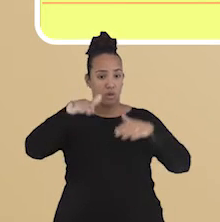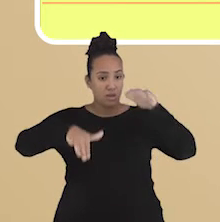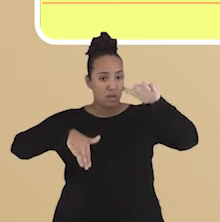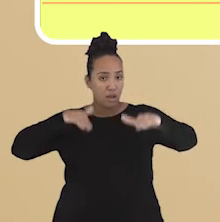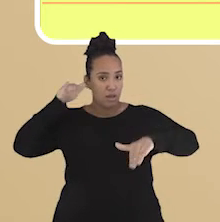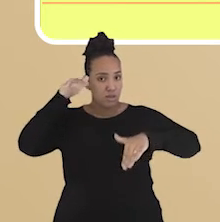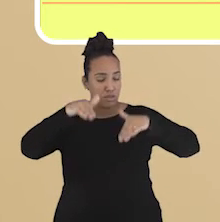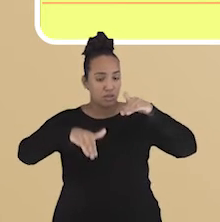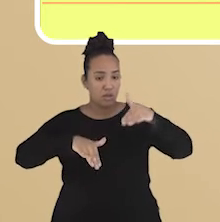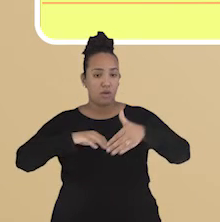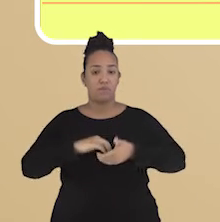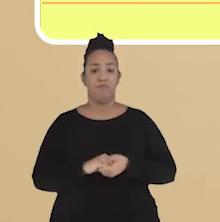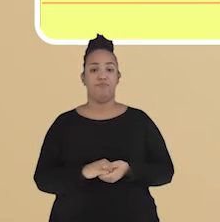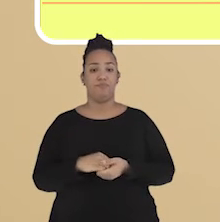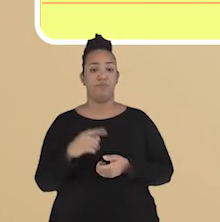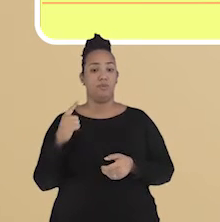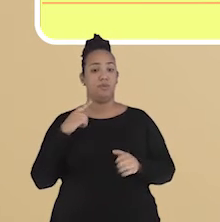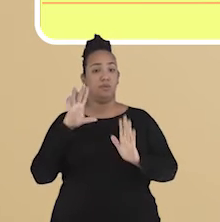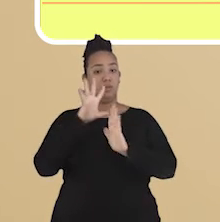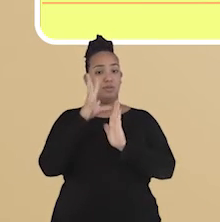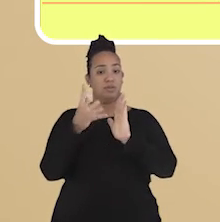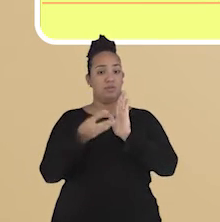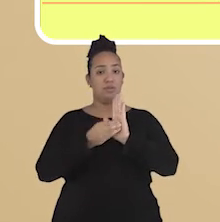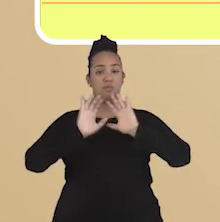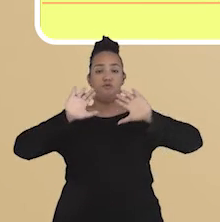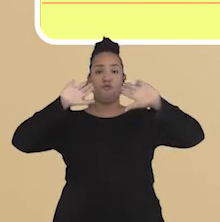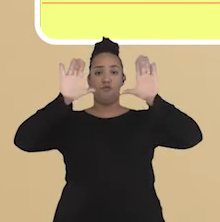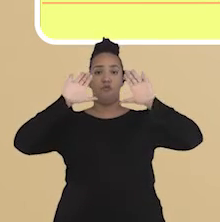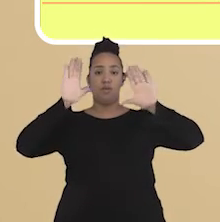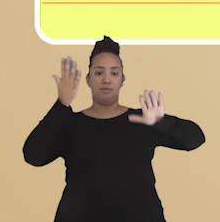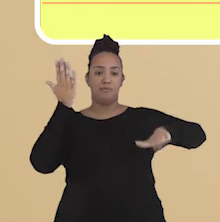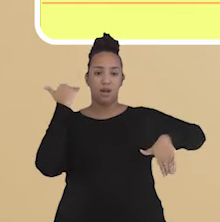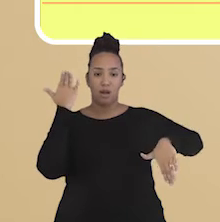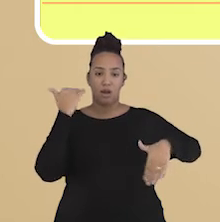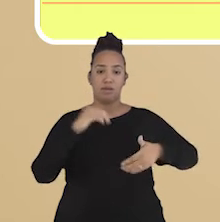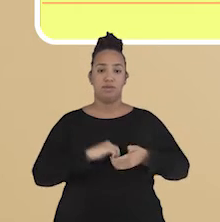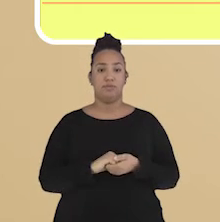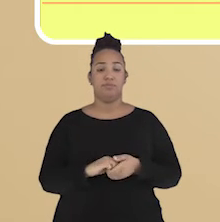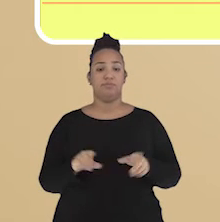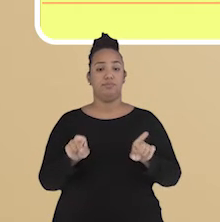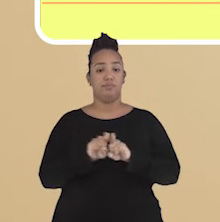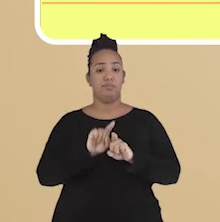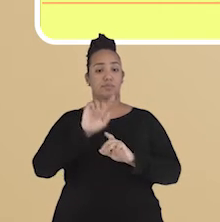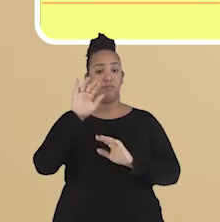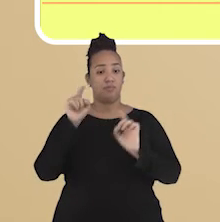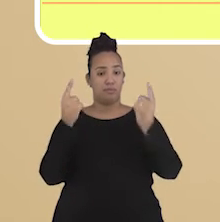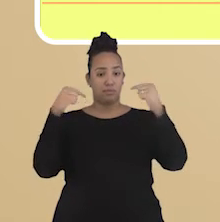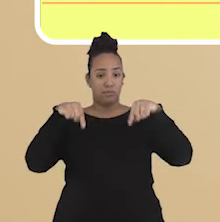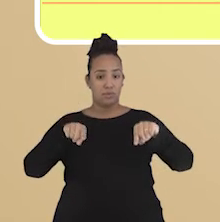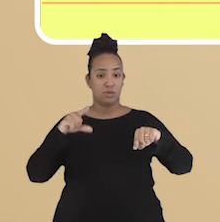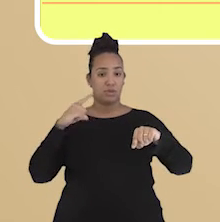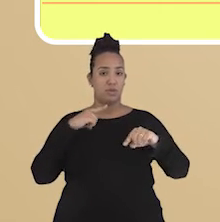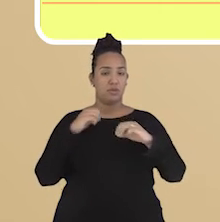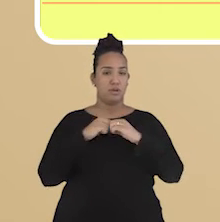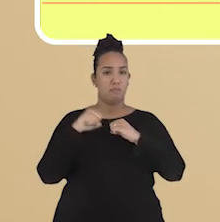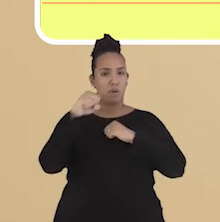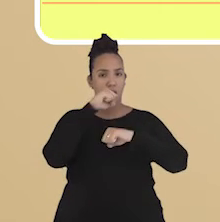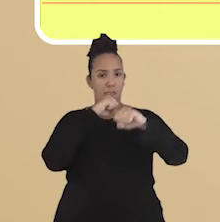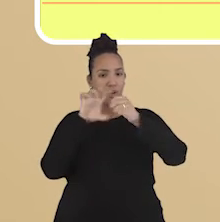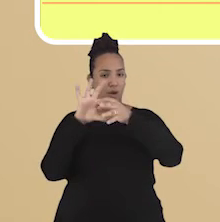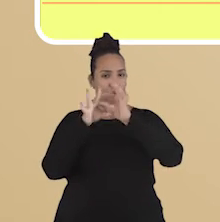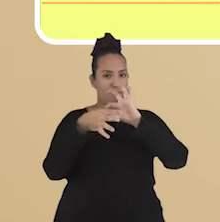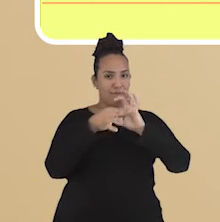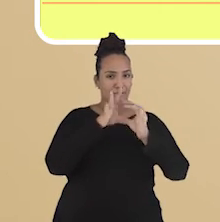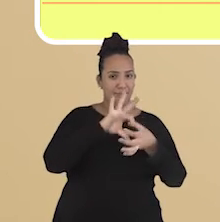aqui simboliza a natação. Aqui do outro lado temos o símbolo do vôlei de praia. E logo ali embaixo temos o símbolo da luta